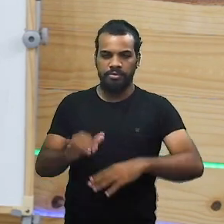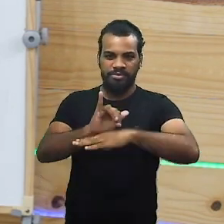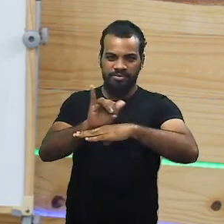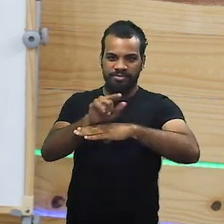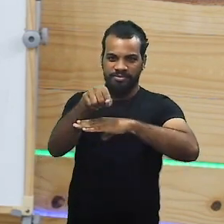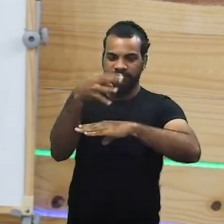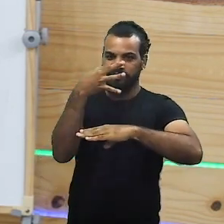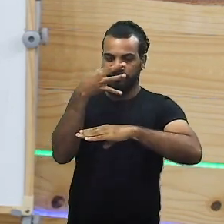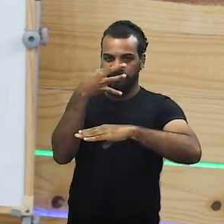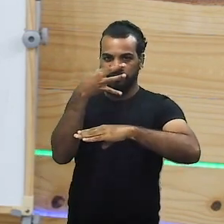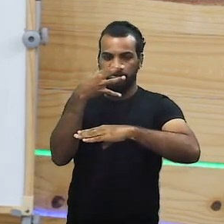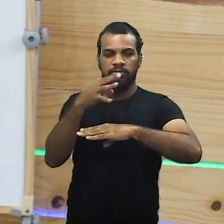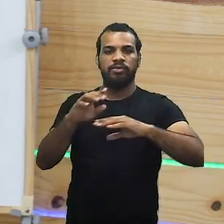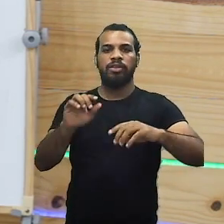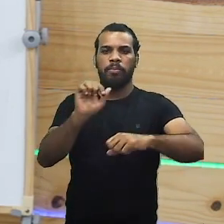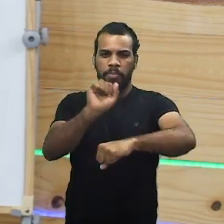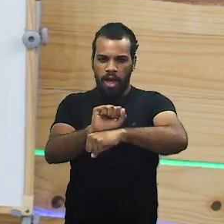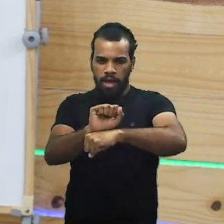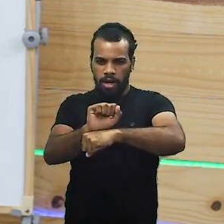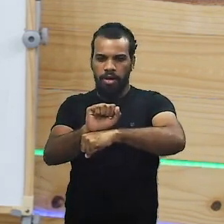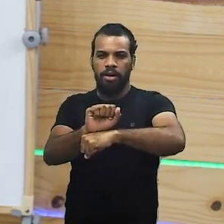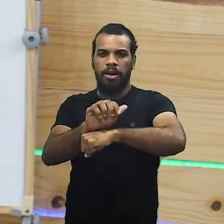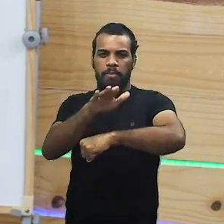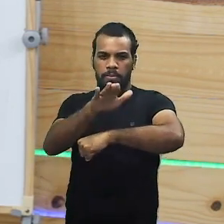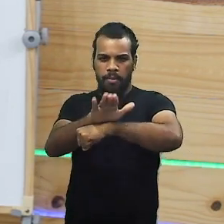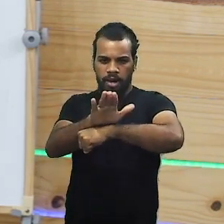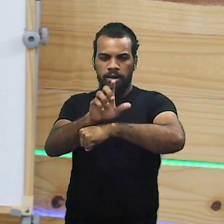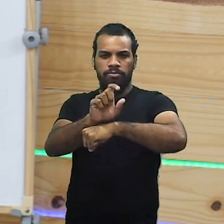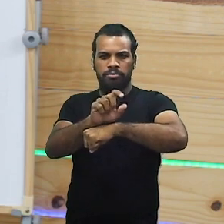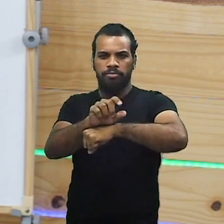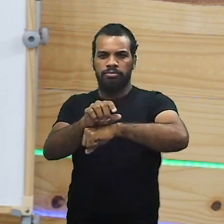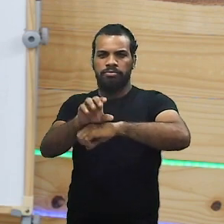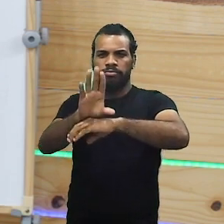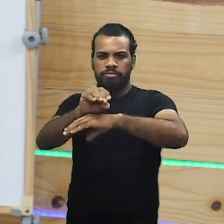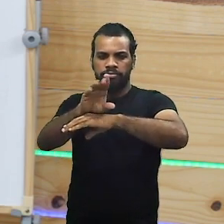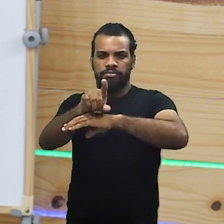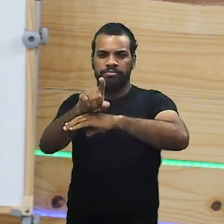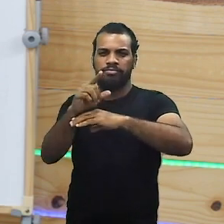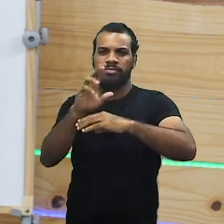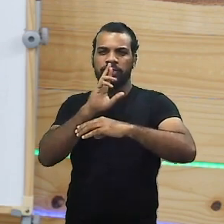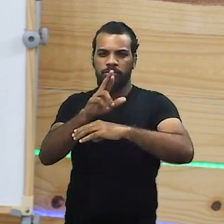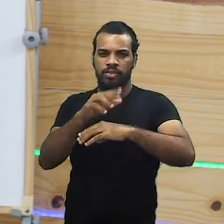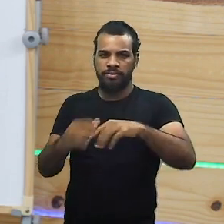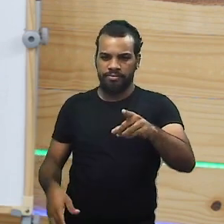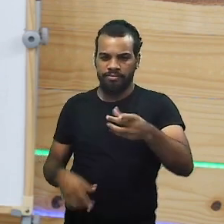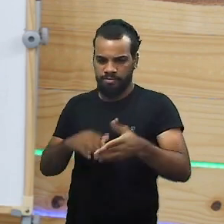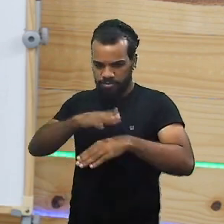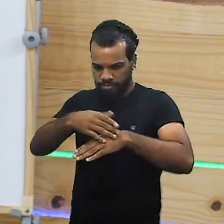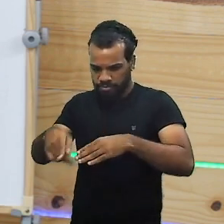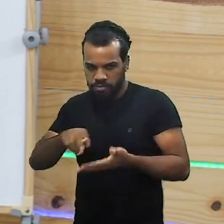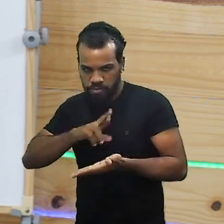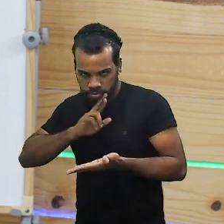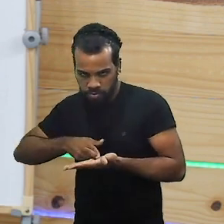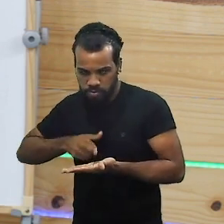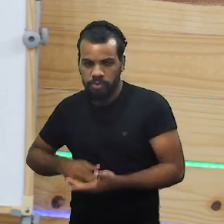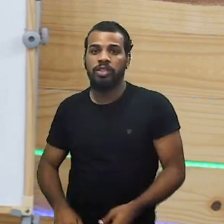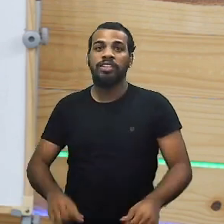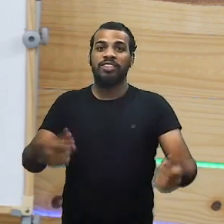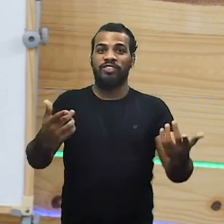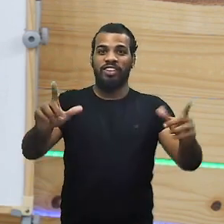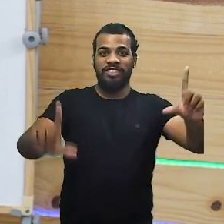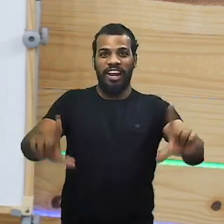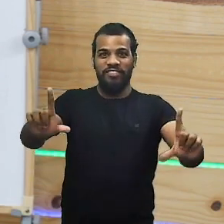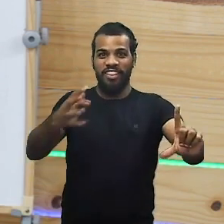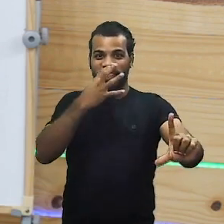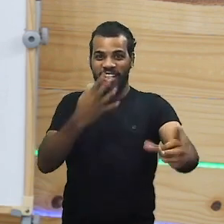YouTube, trava a tela, dá uma pausa aí e tenta responder. E se você está comigo ao